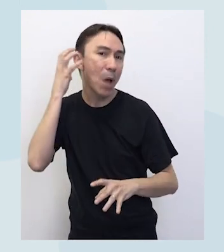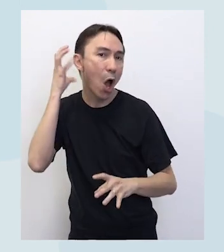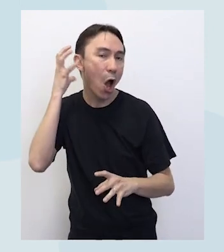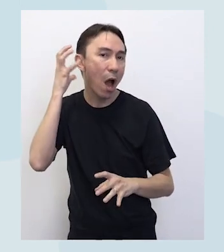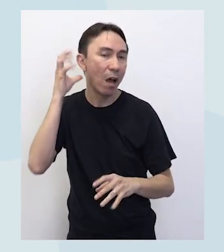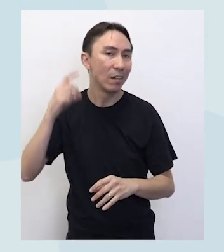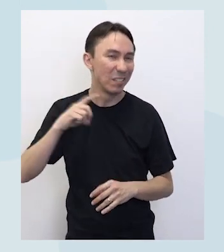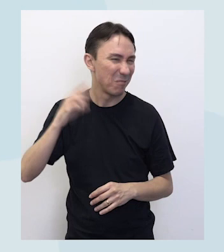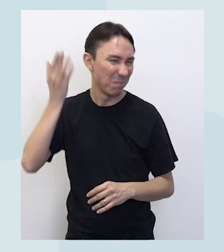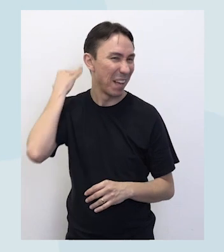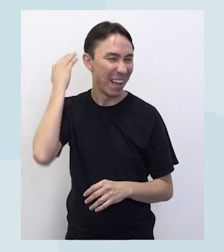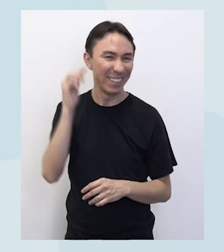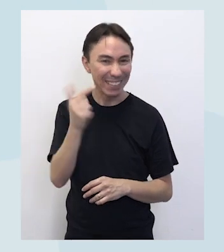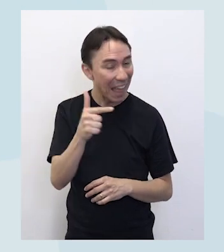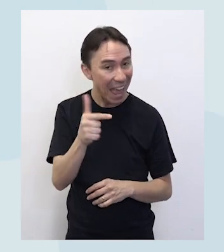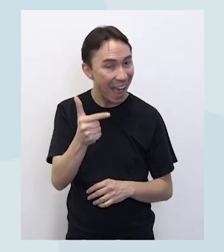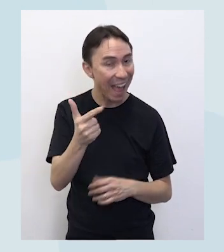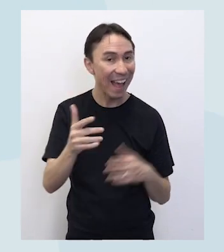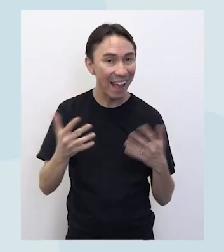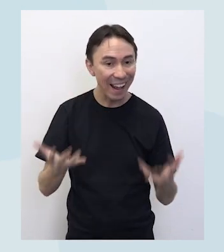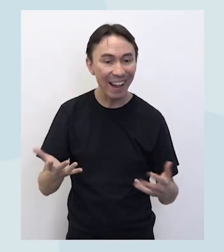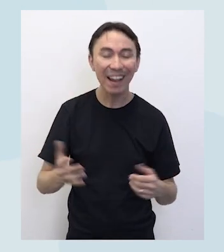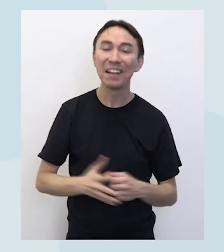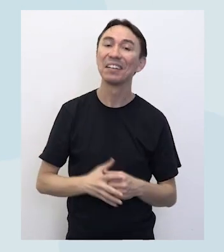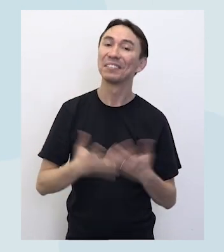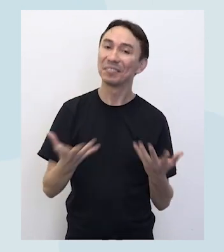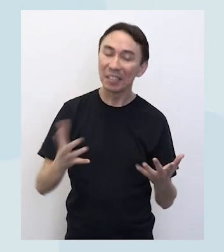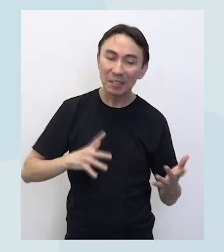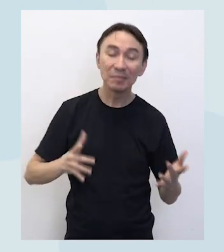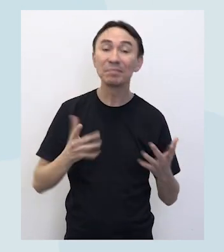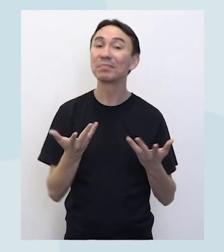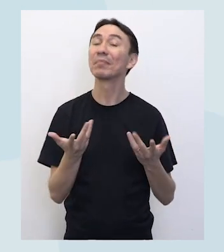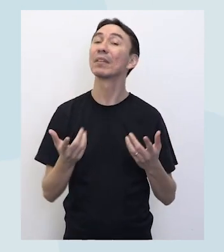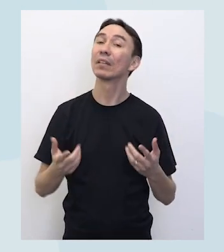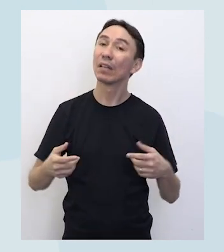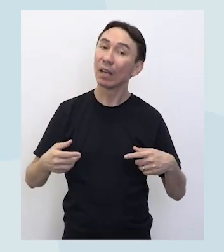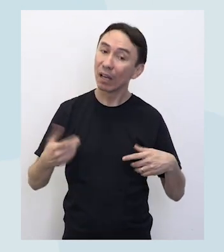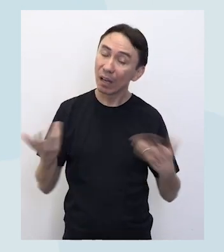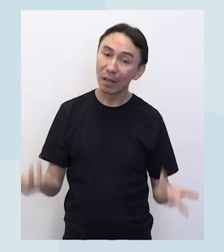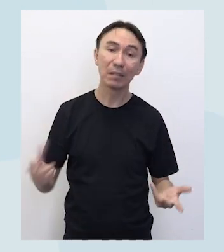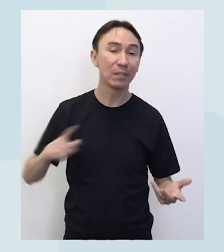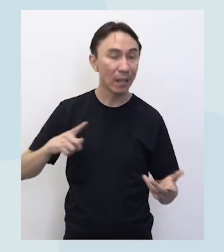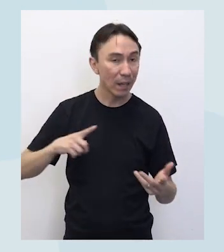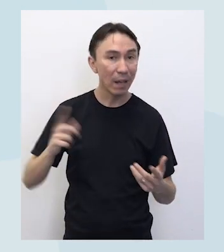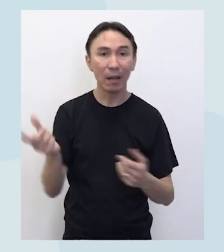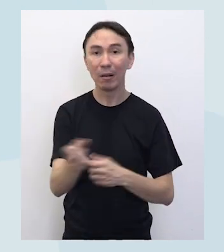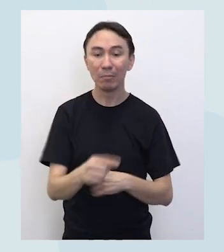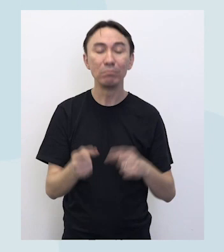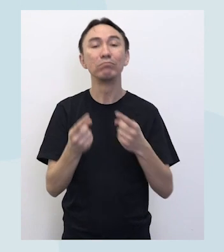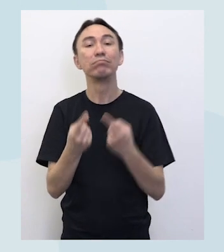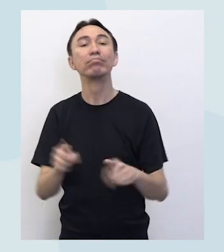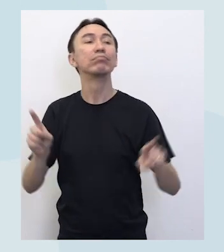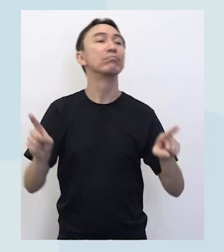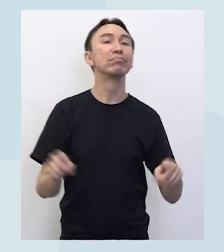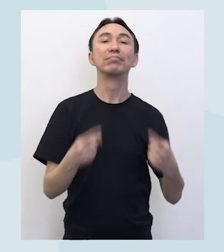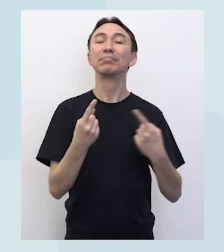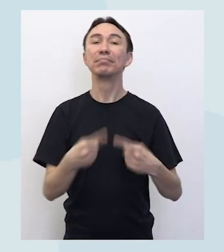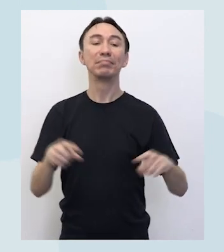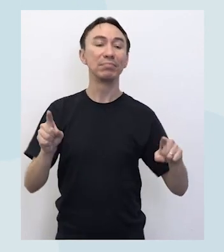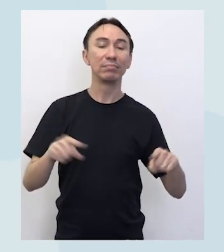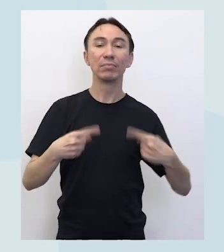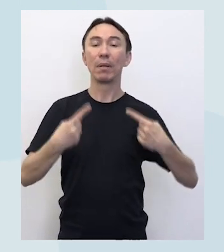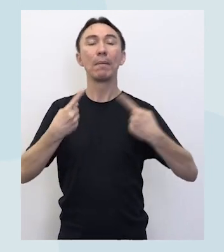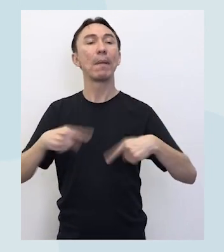se acontecesse essa parte, né, do espetáculo, então as orquestras ficavam ali tocando, né, o tempo todo,